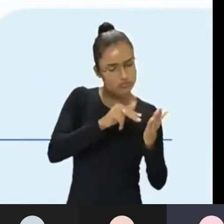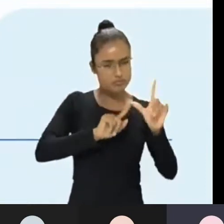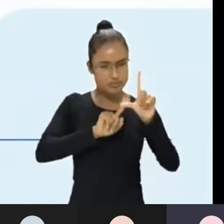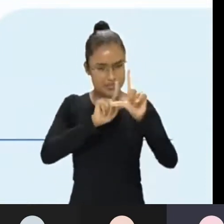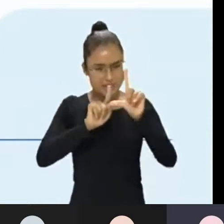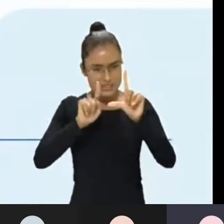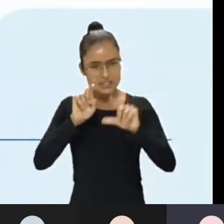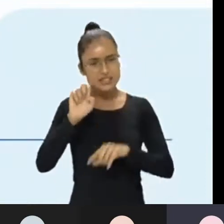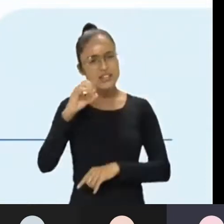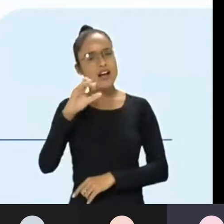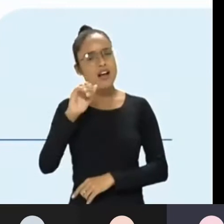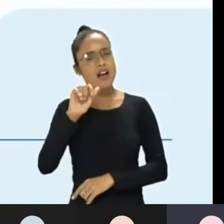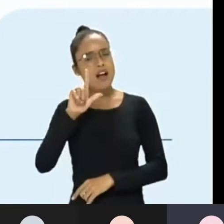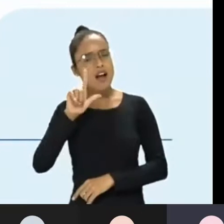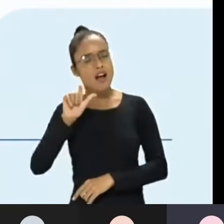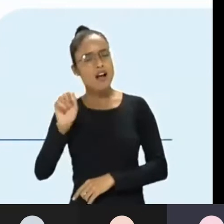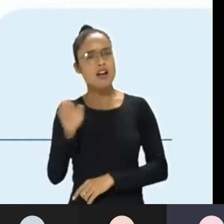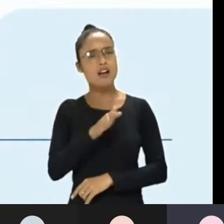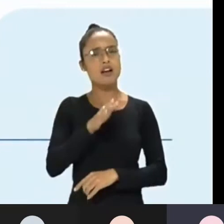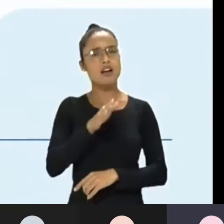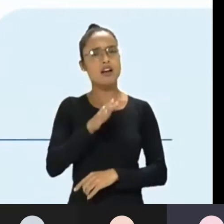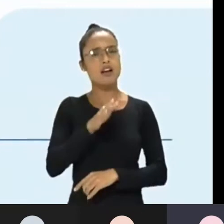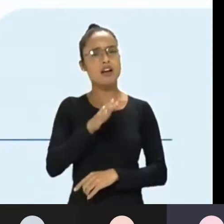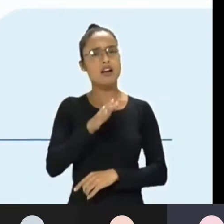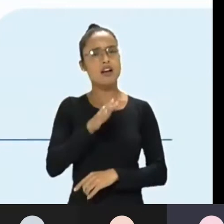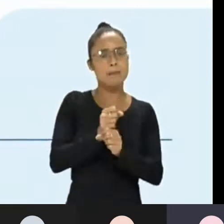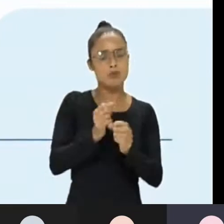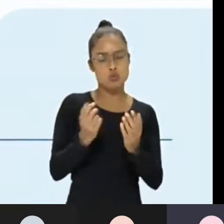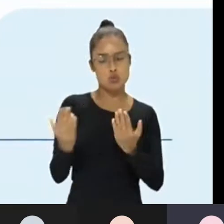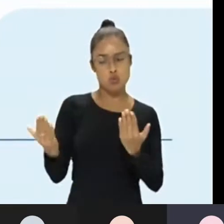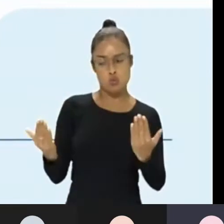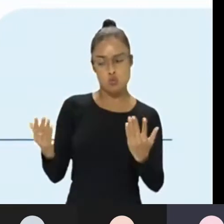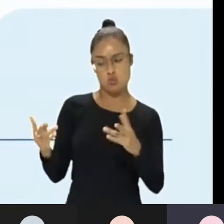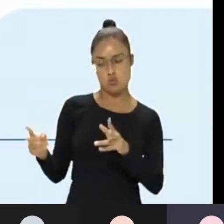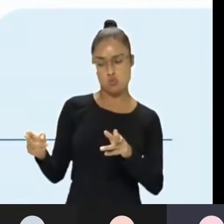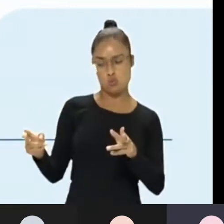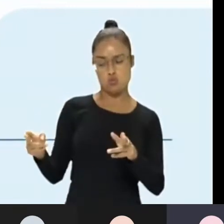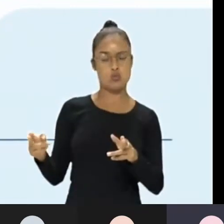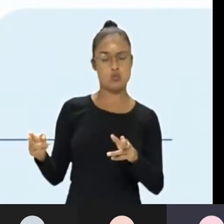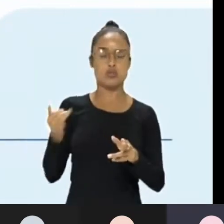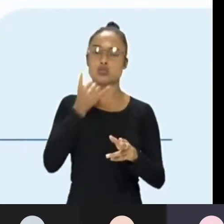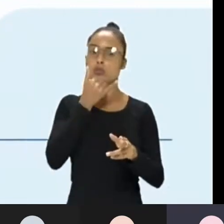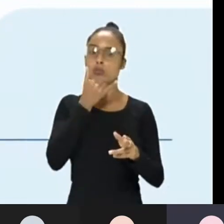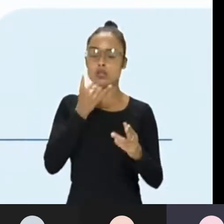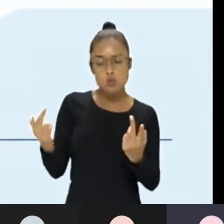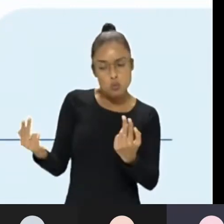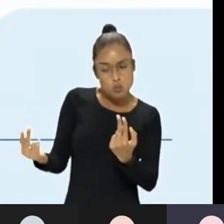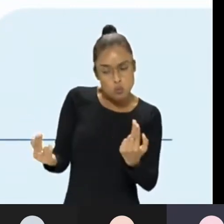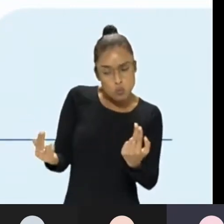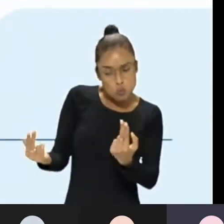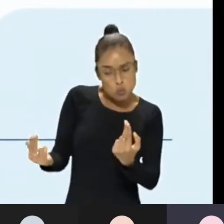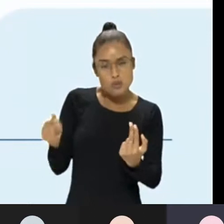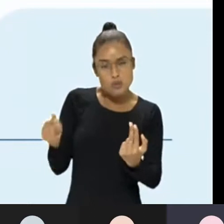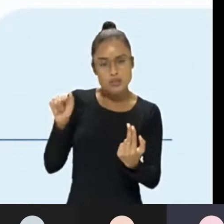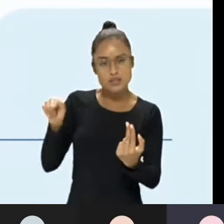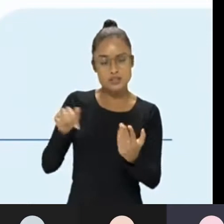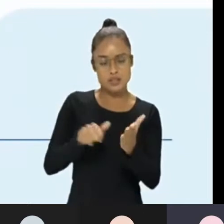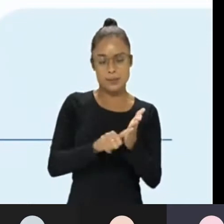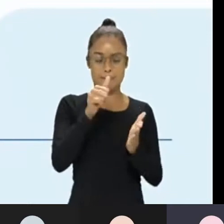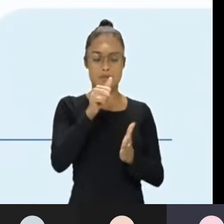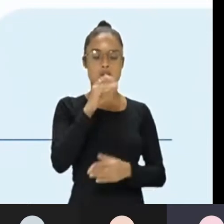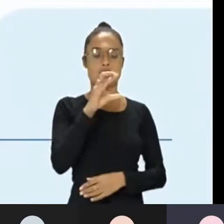Esse exercício de tirar as medidas e representar em escala é muito importante quando você está fazendo os primeiros croquis